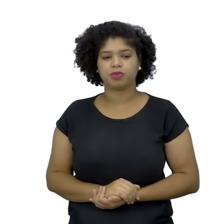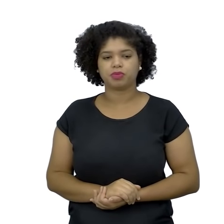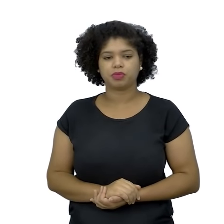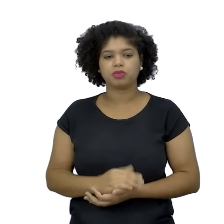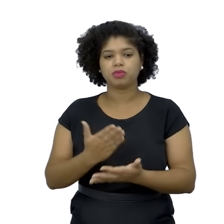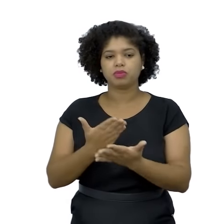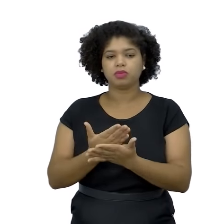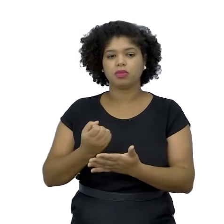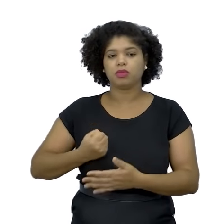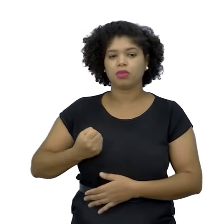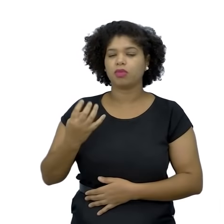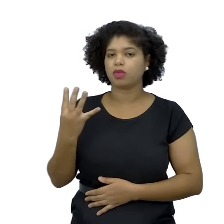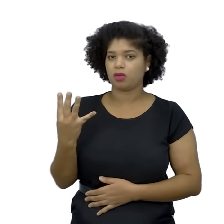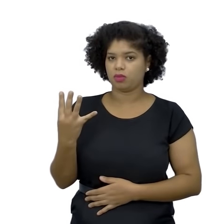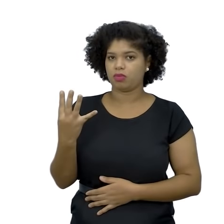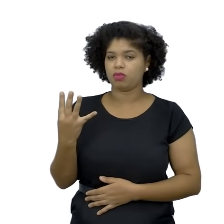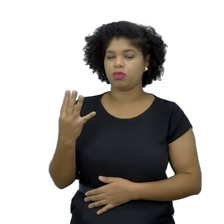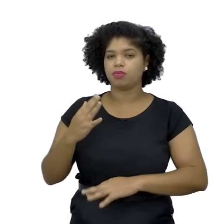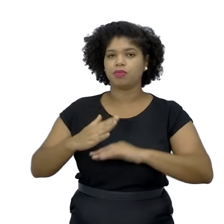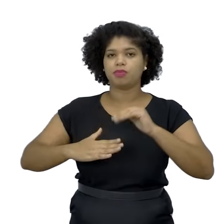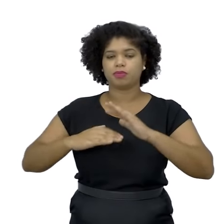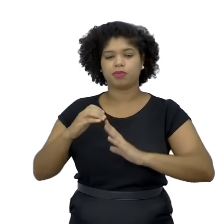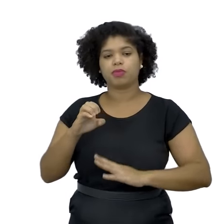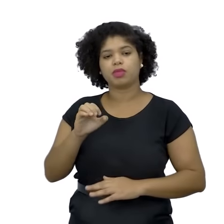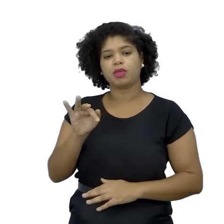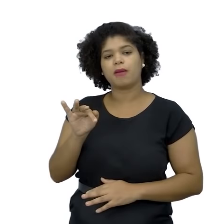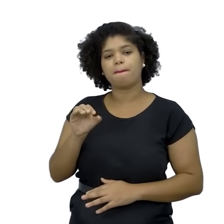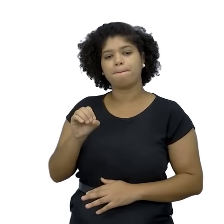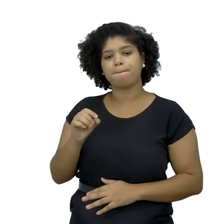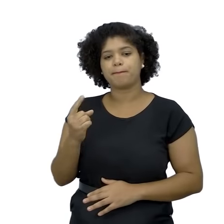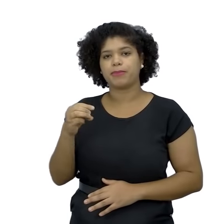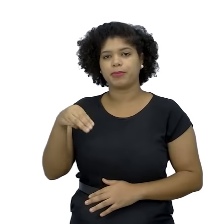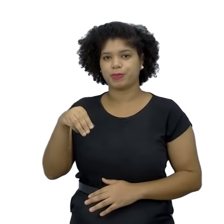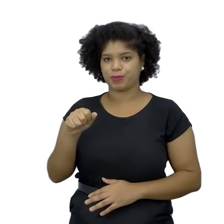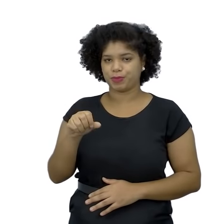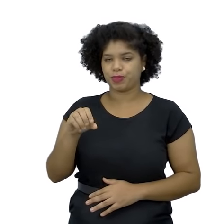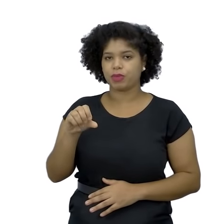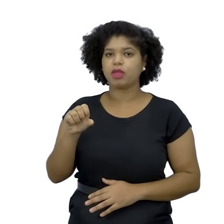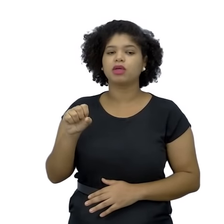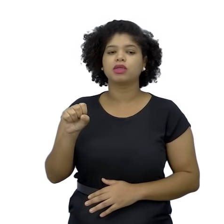Na aula 4, nós temos a habilidade